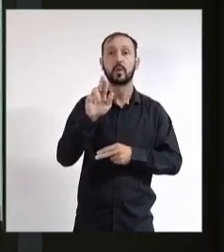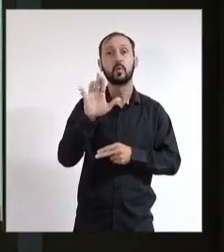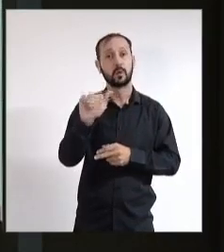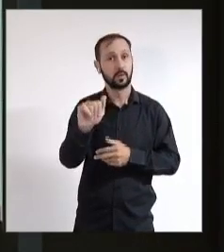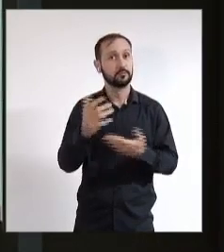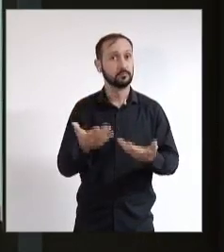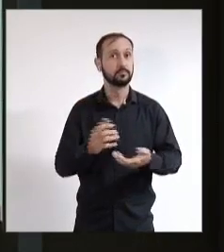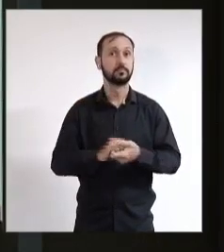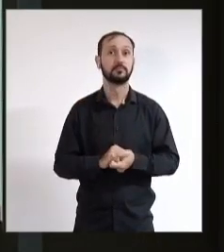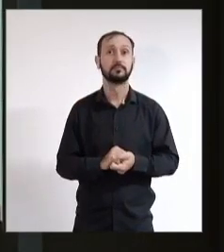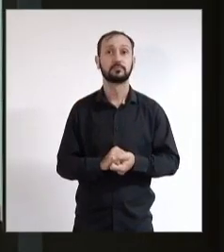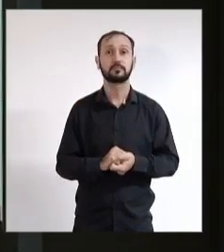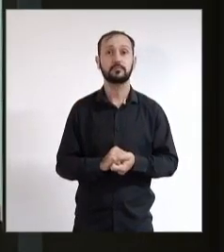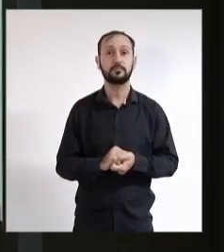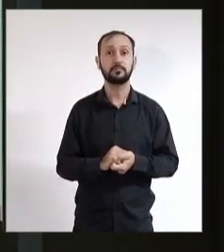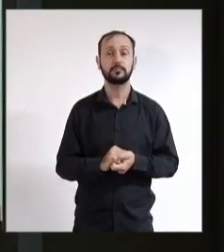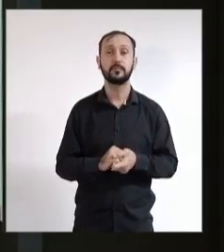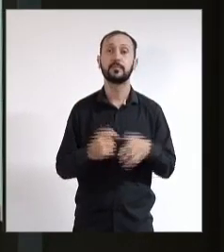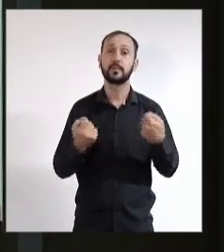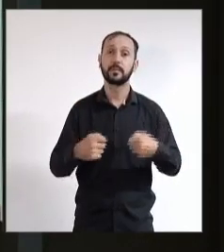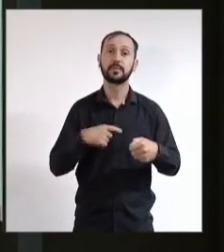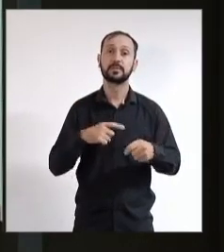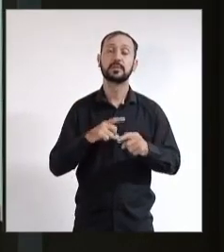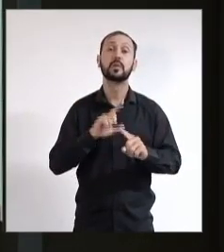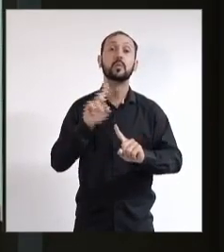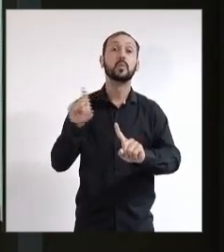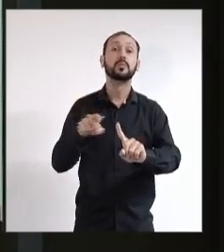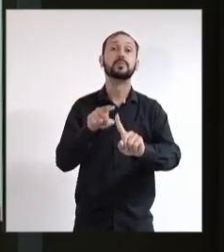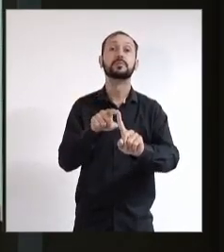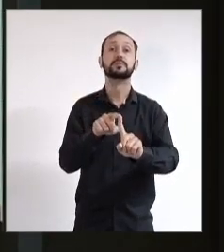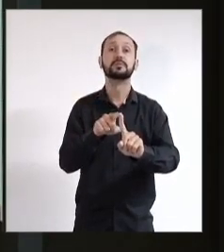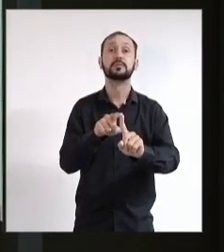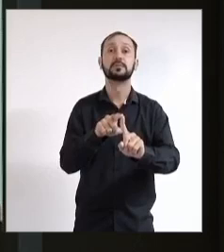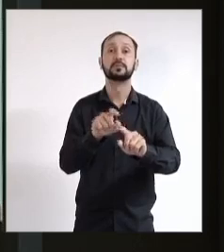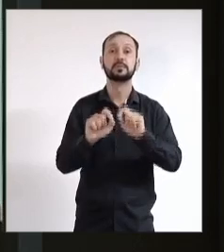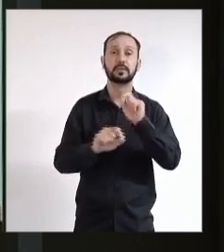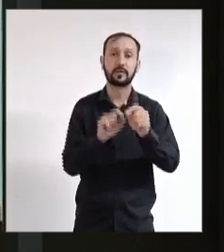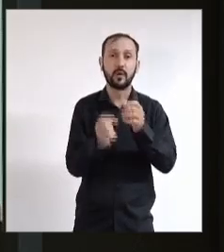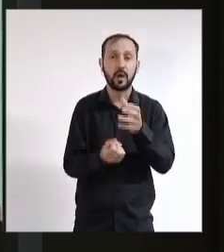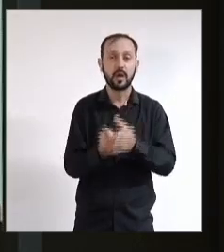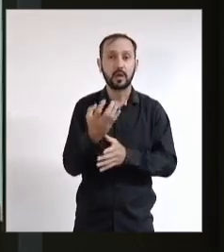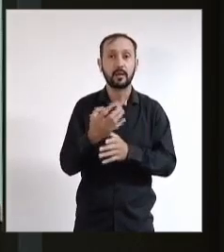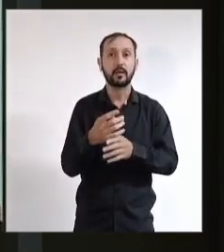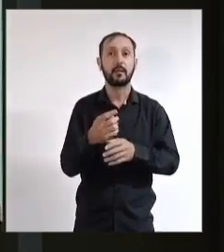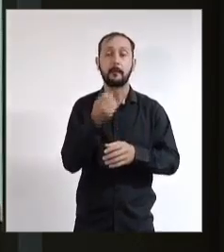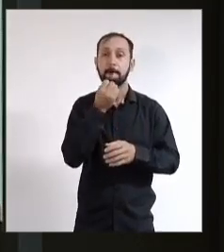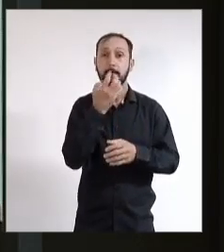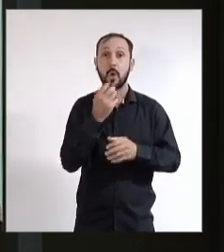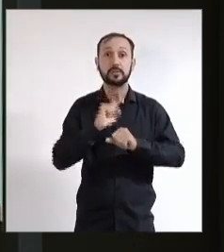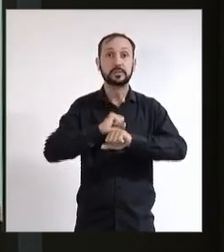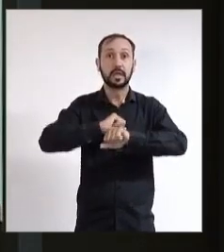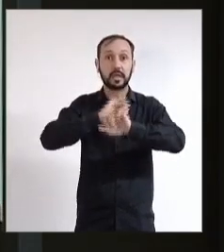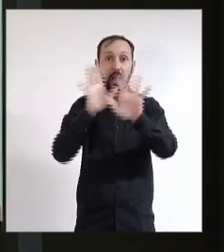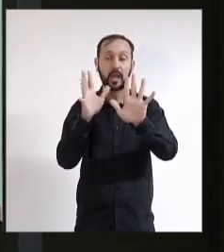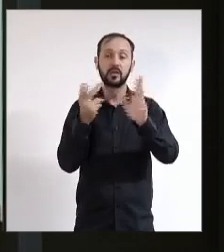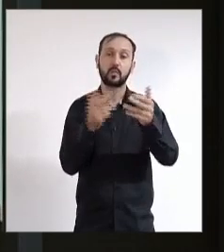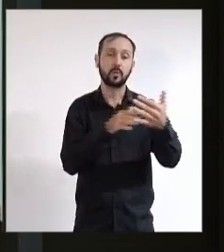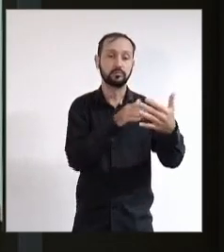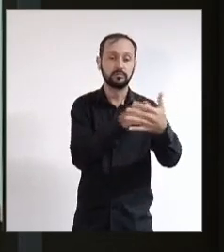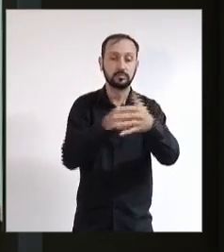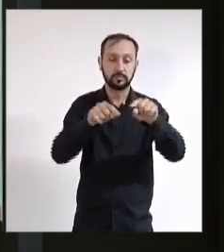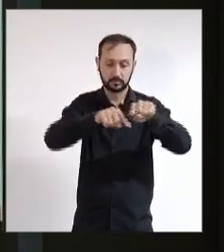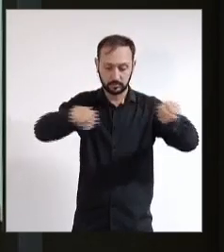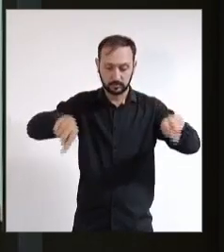além disso ela é preciso ter os seus objetivos na qual ela foi criada bastante definidos assim como os limites então